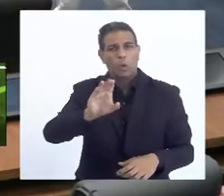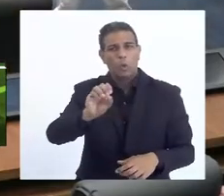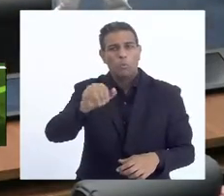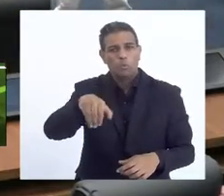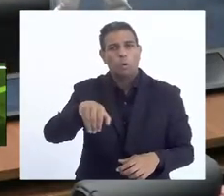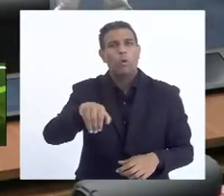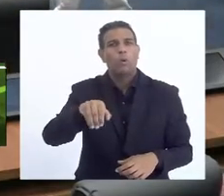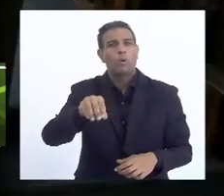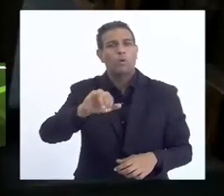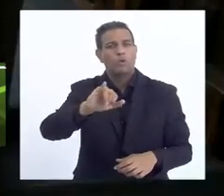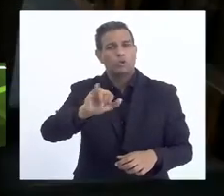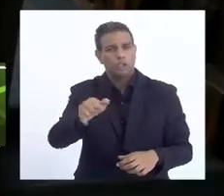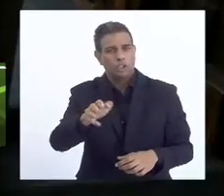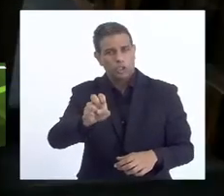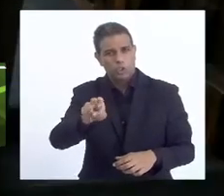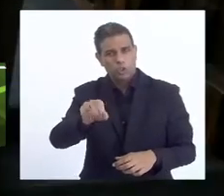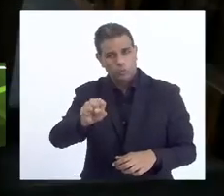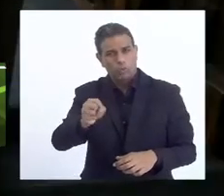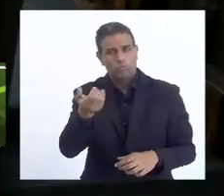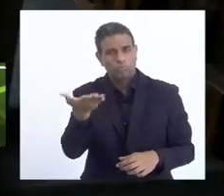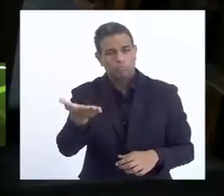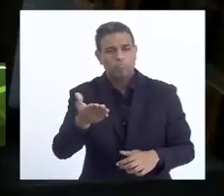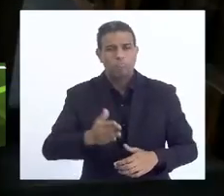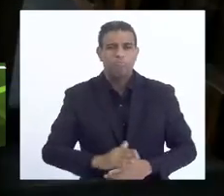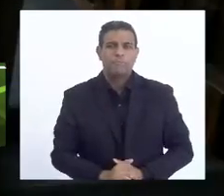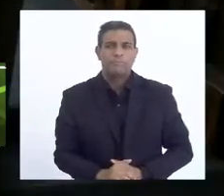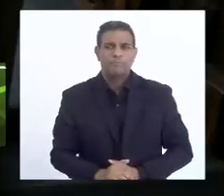Bom Jesus de Itabapuana, do Rio de Janeiro.